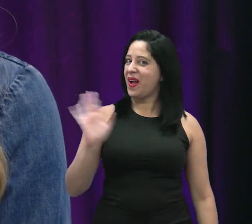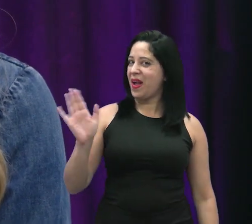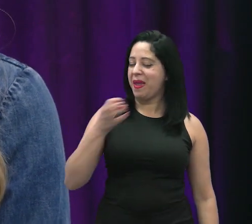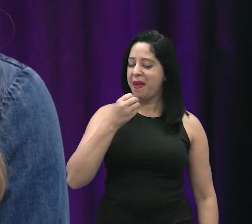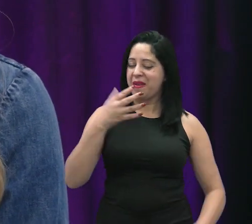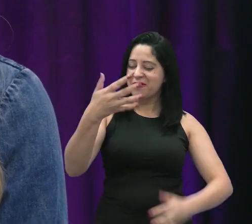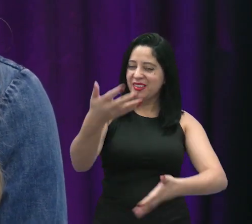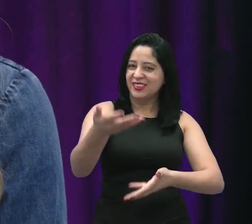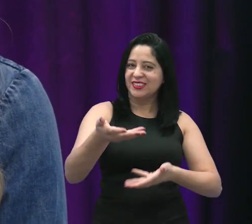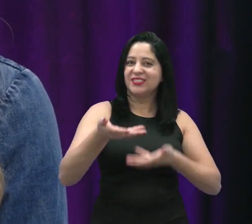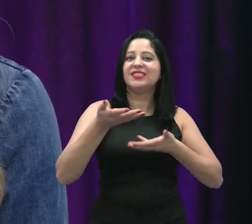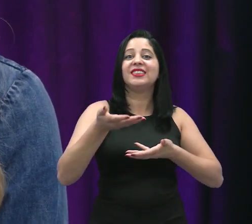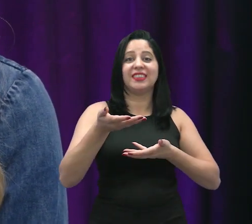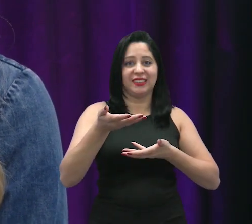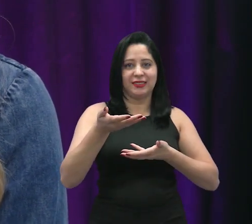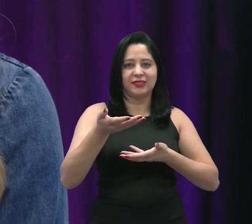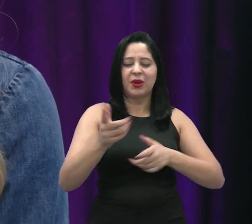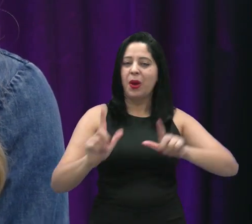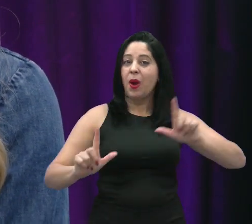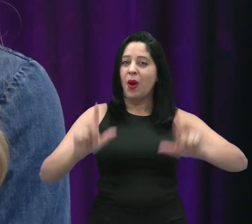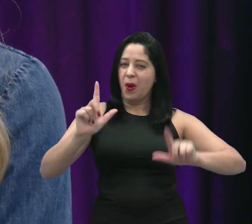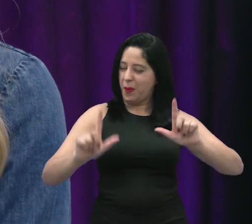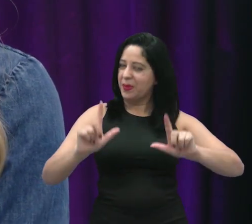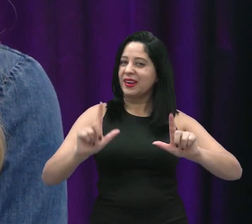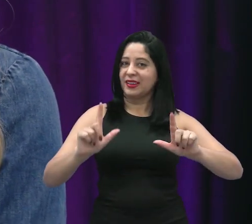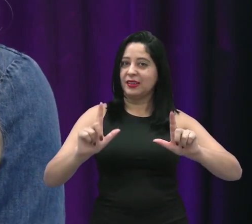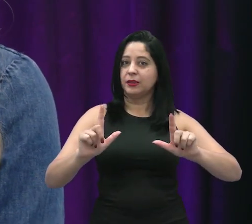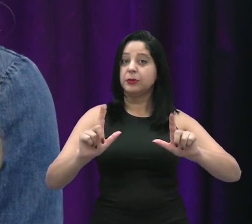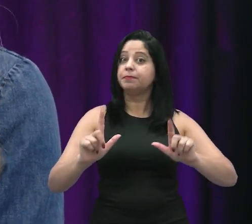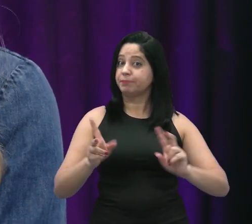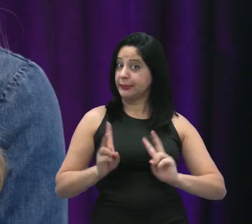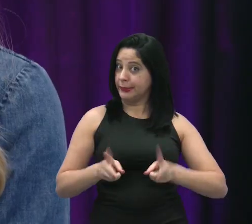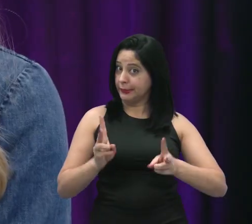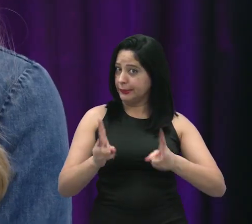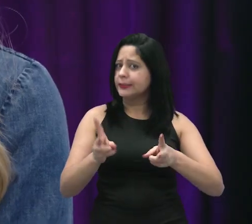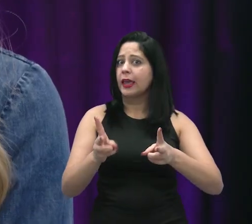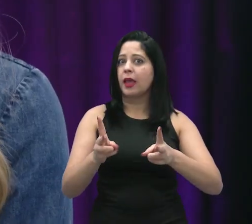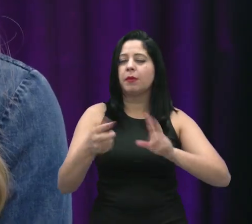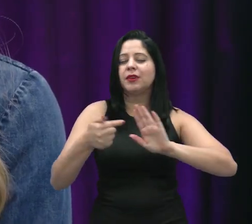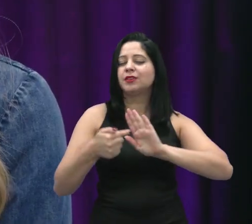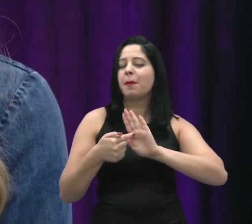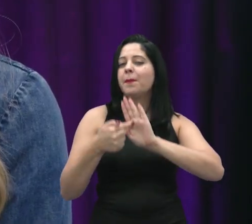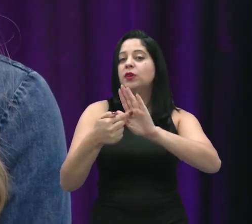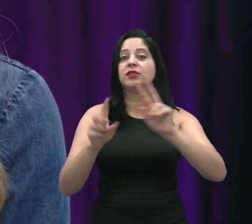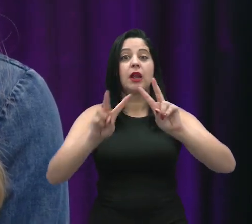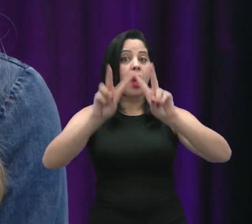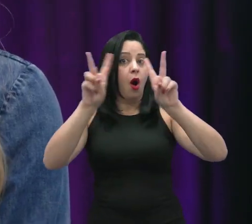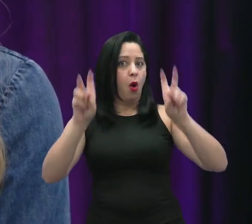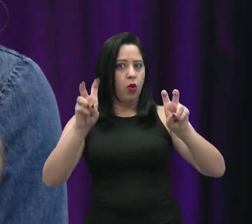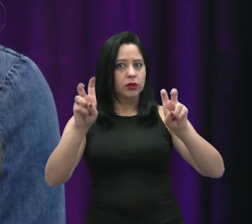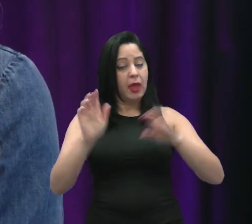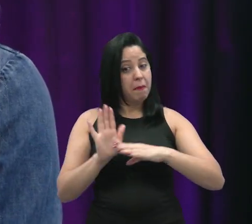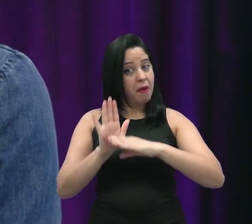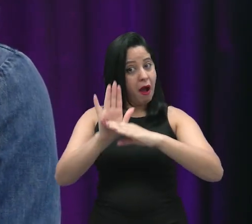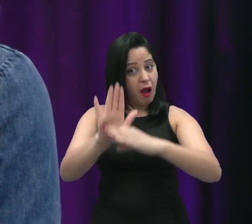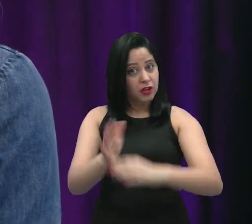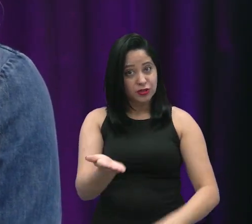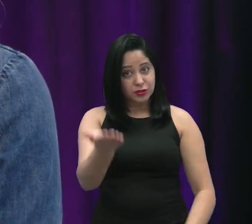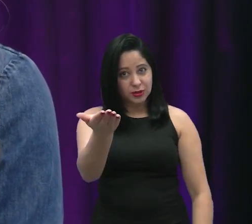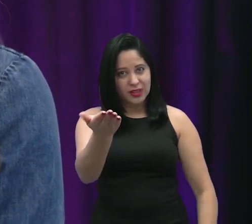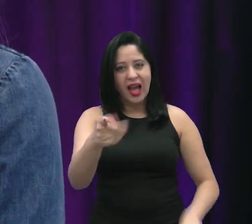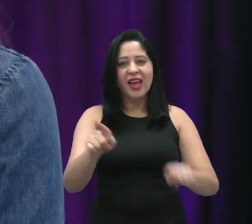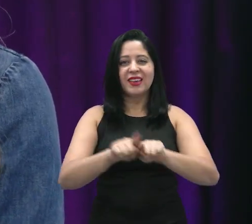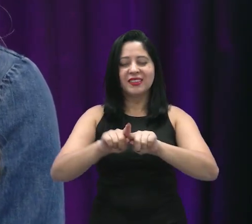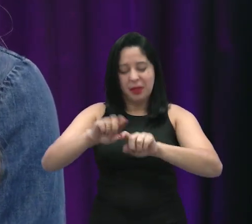Oi pessoal, sejam muito bem-vindos a mais um programa. Como de costume, trazemos discussões que podem te ajudar e,